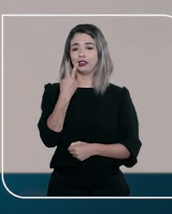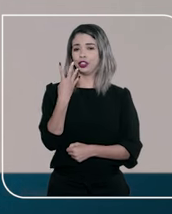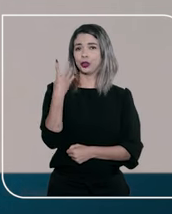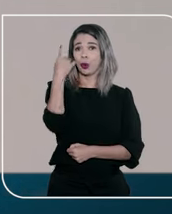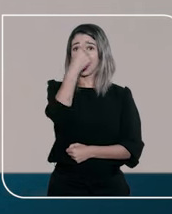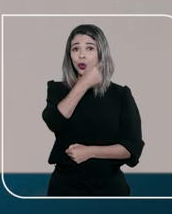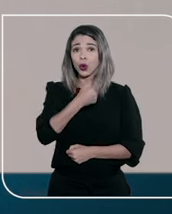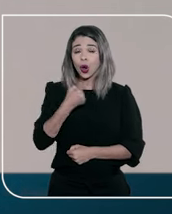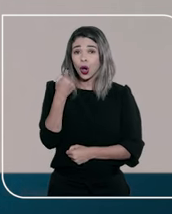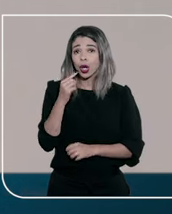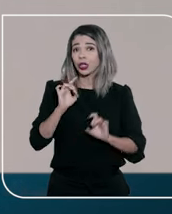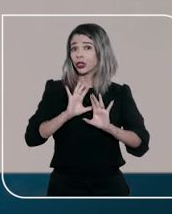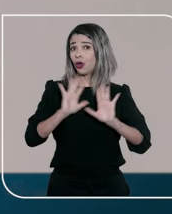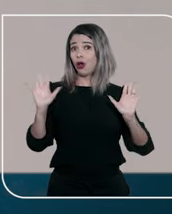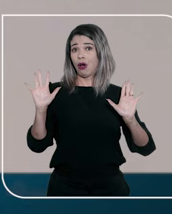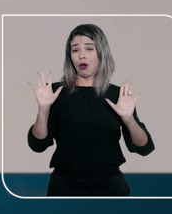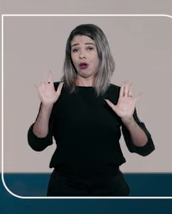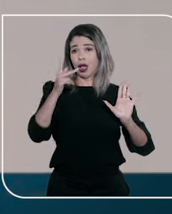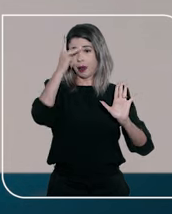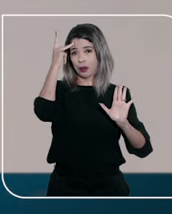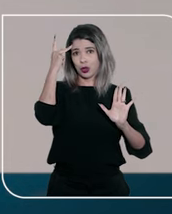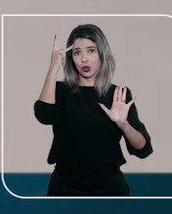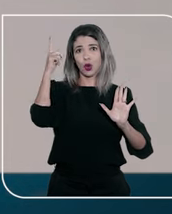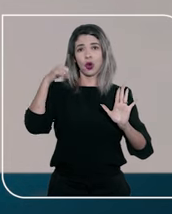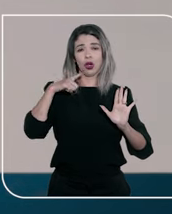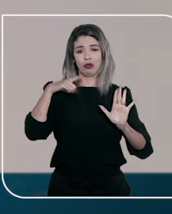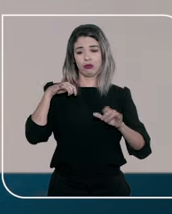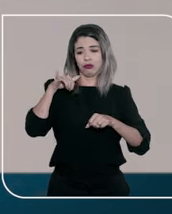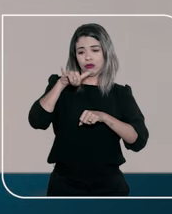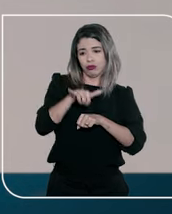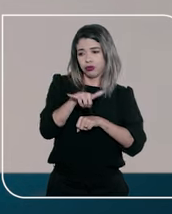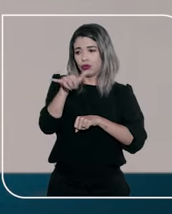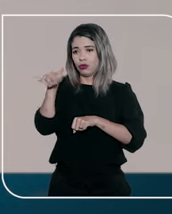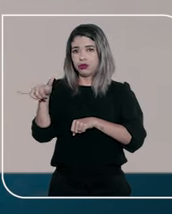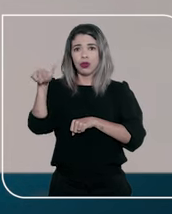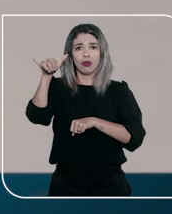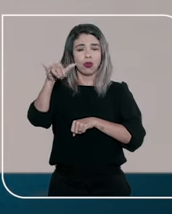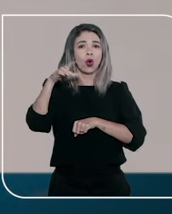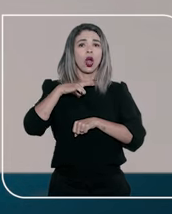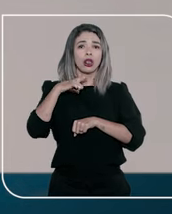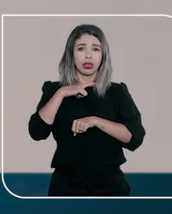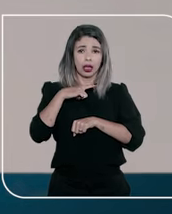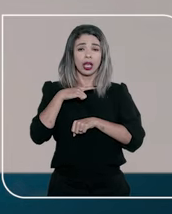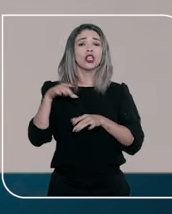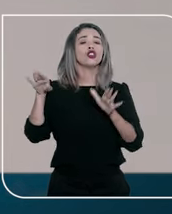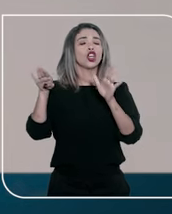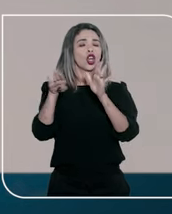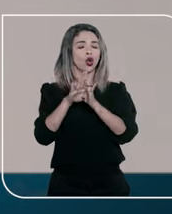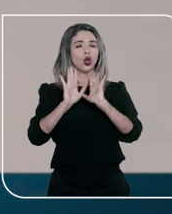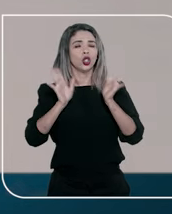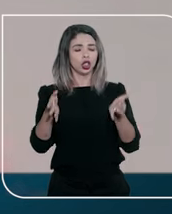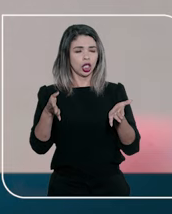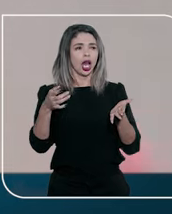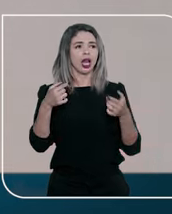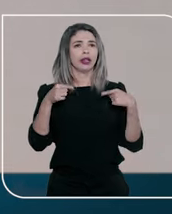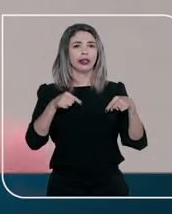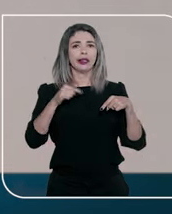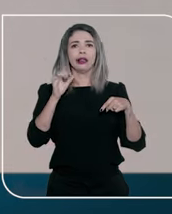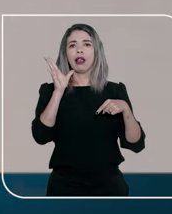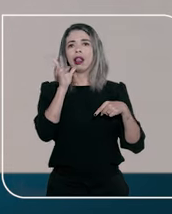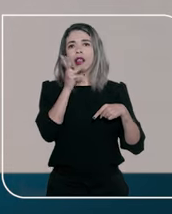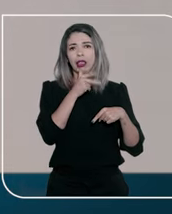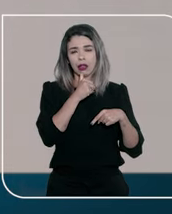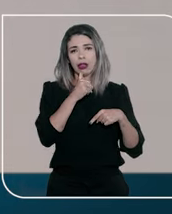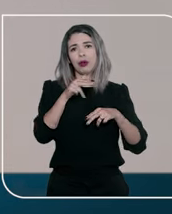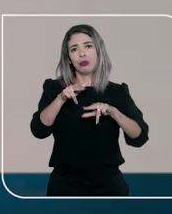O passageiro voou 2, 3 trechos com conexões, chegou a bagagem aqui por um motivo de conexão no